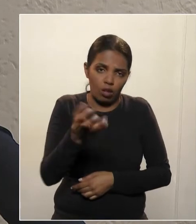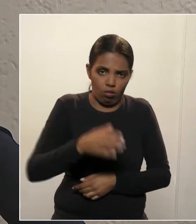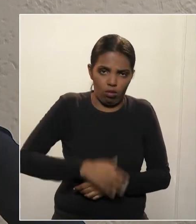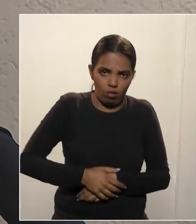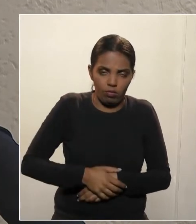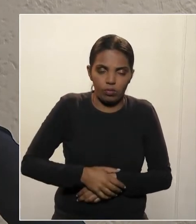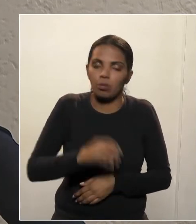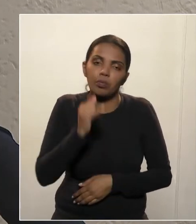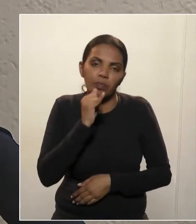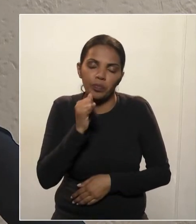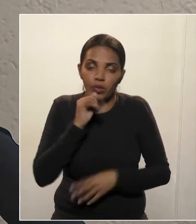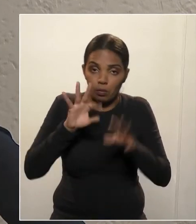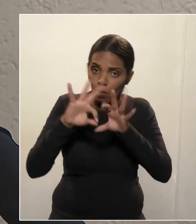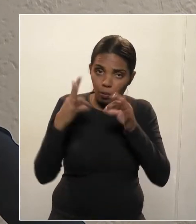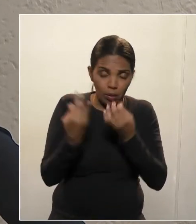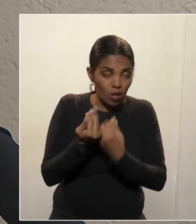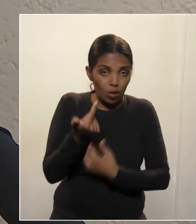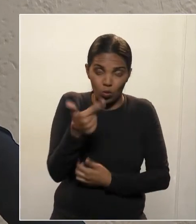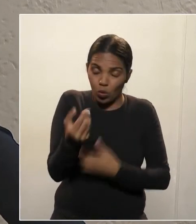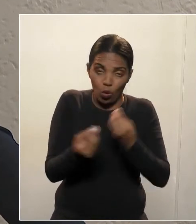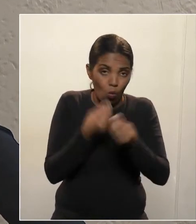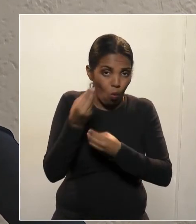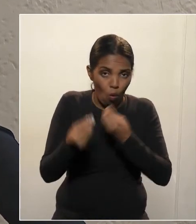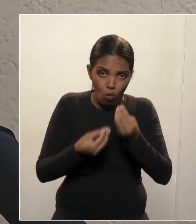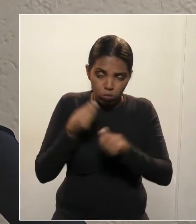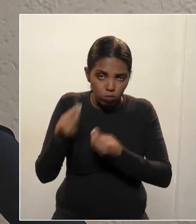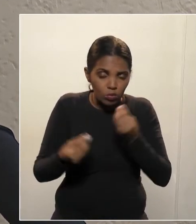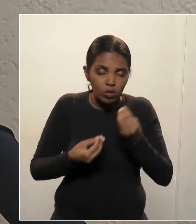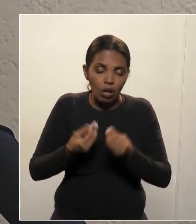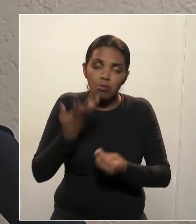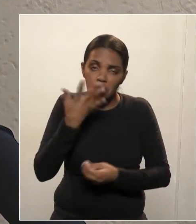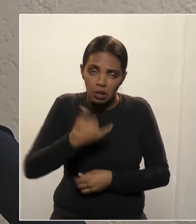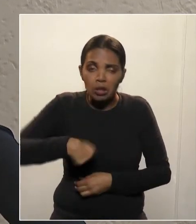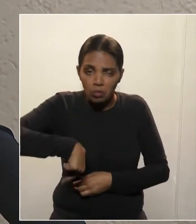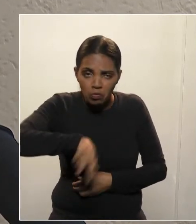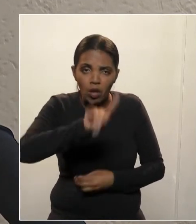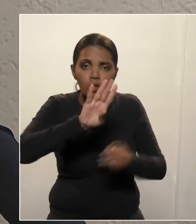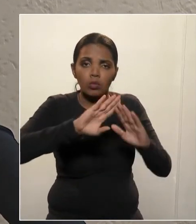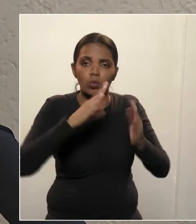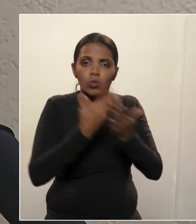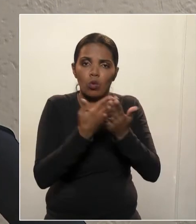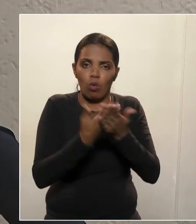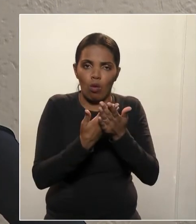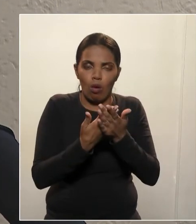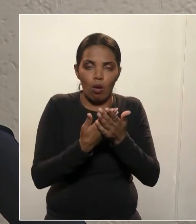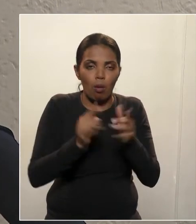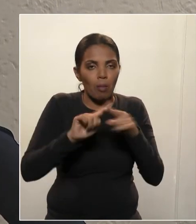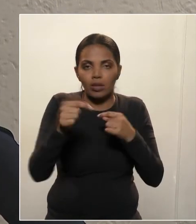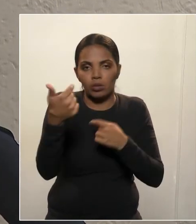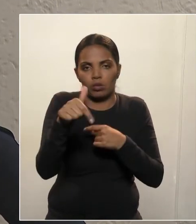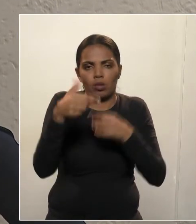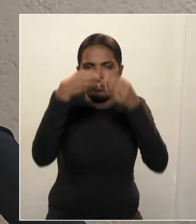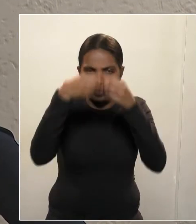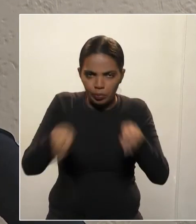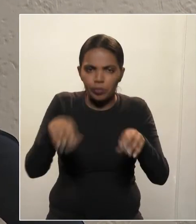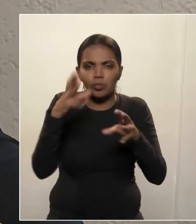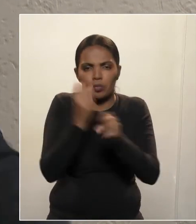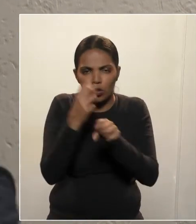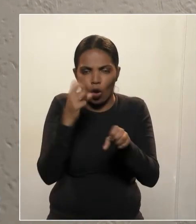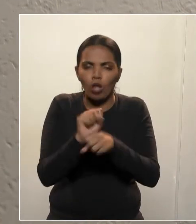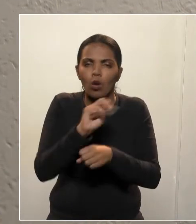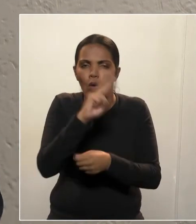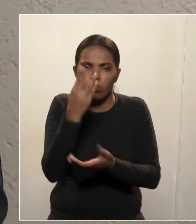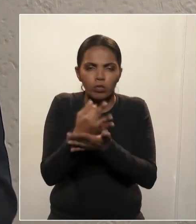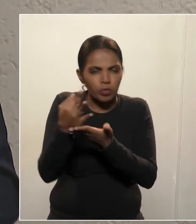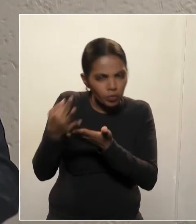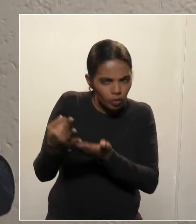aula, se a família não tiver com quem deixar, ela pode ir para a aula, mas sem prejuízo de nota ou frequência, por